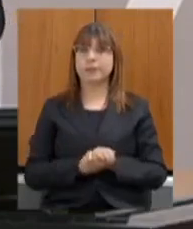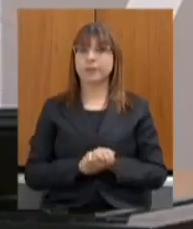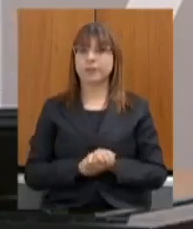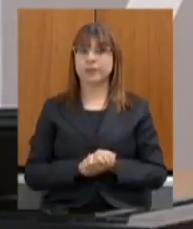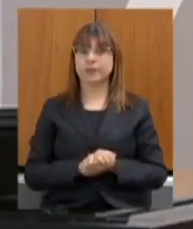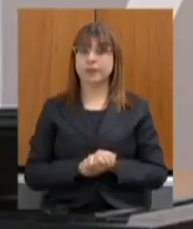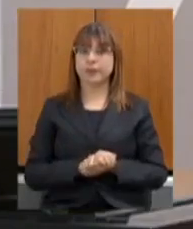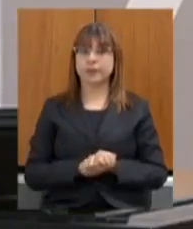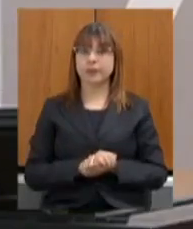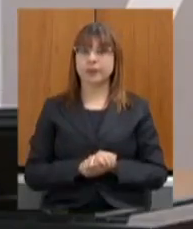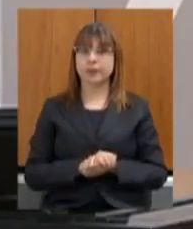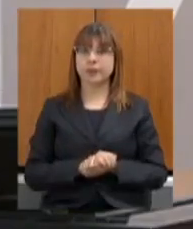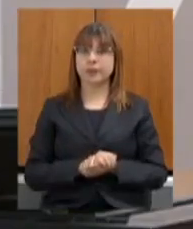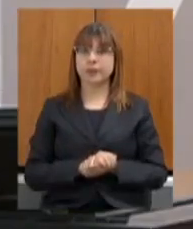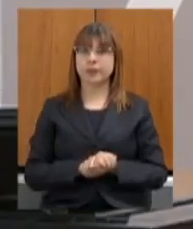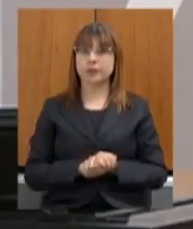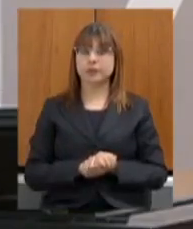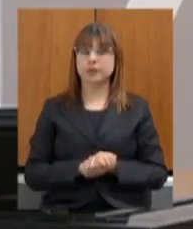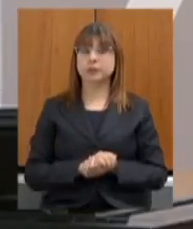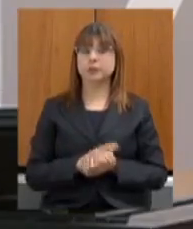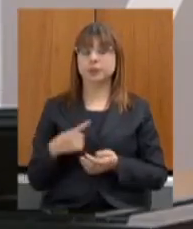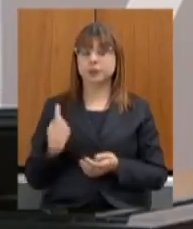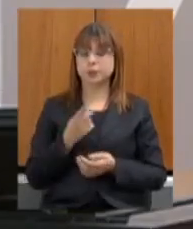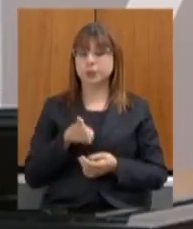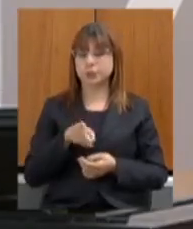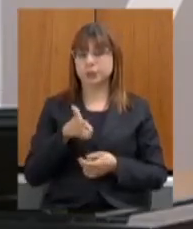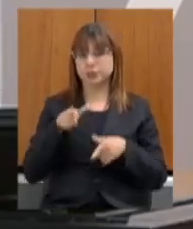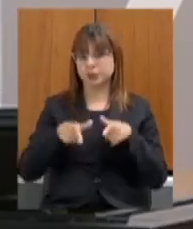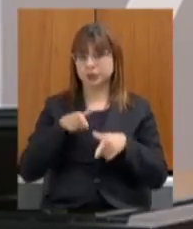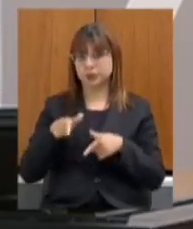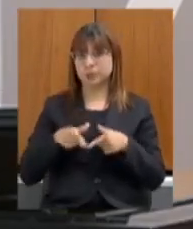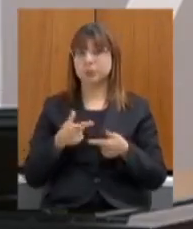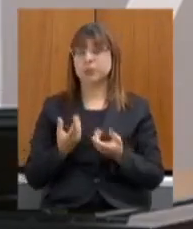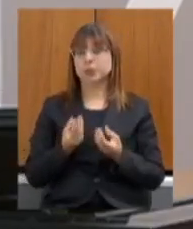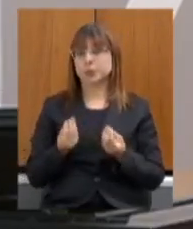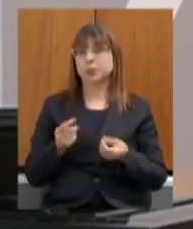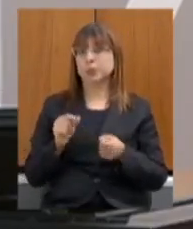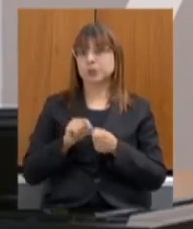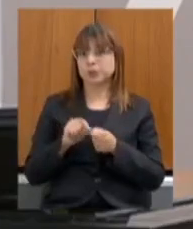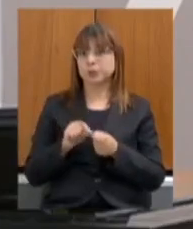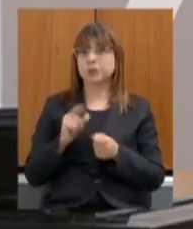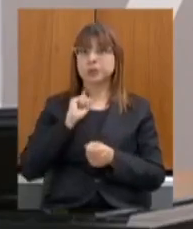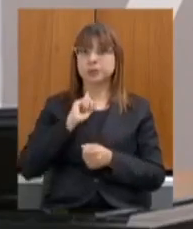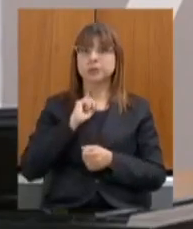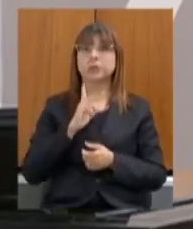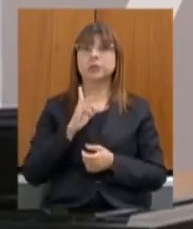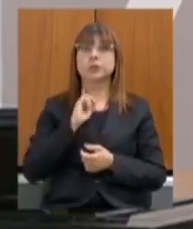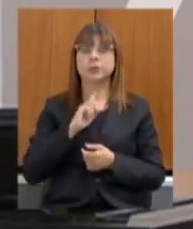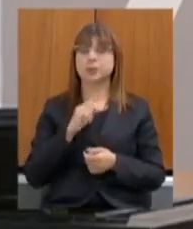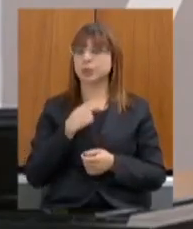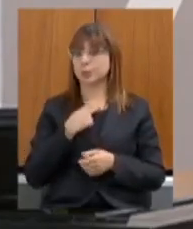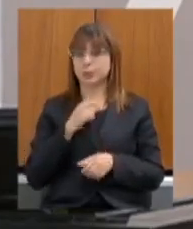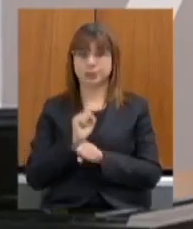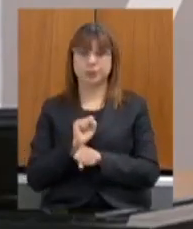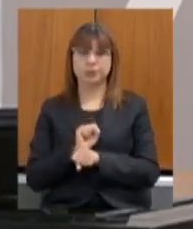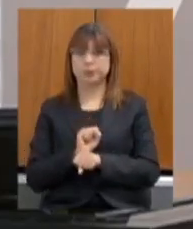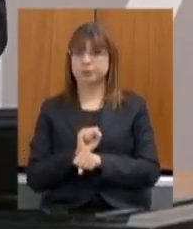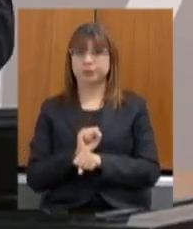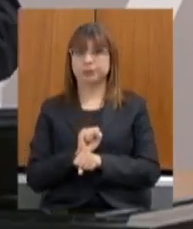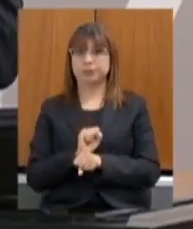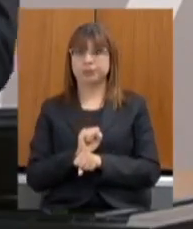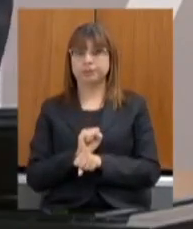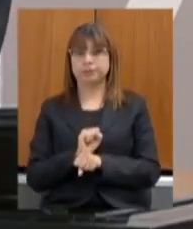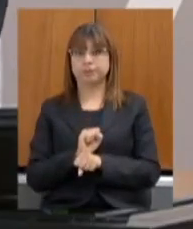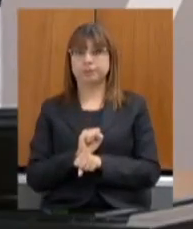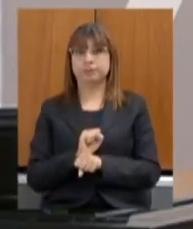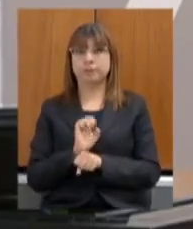Enfim, é para apenas darmos continuidade a esse trabalho. Há muito por fazer. Minas não pode esperar. Se ficarmos